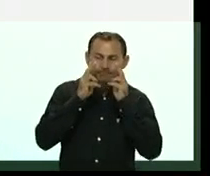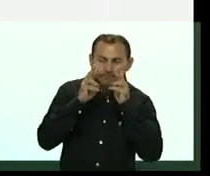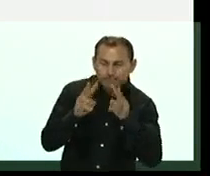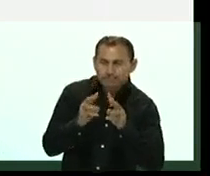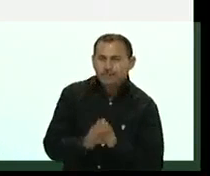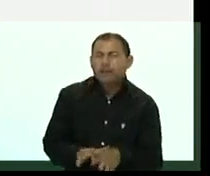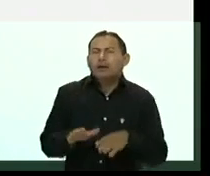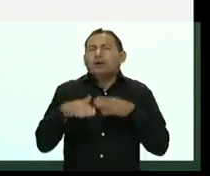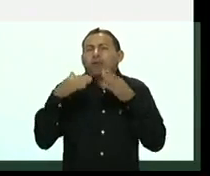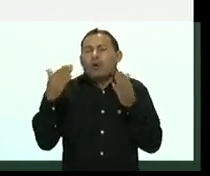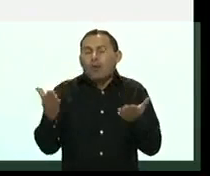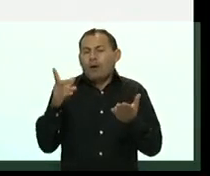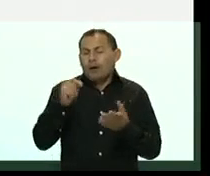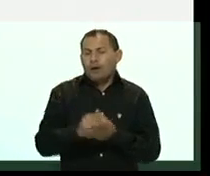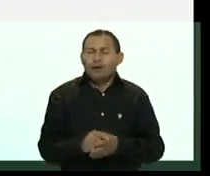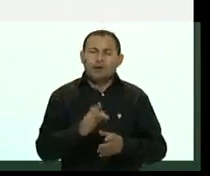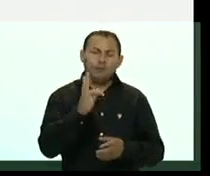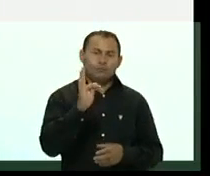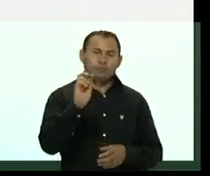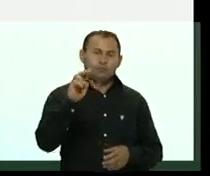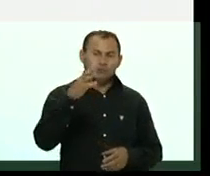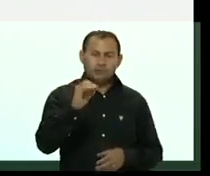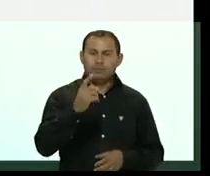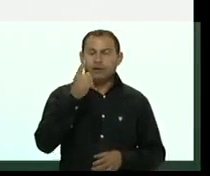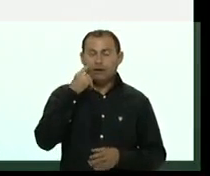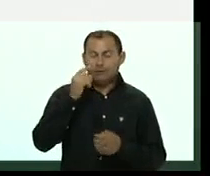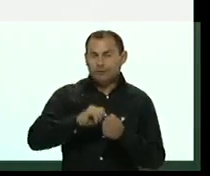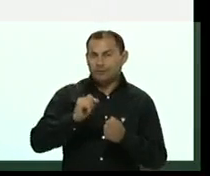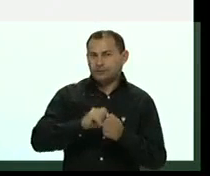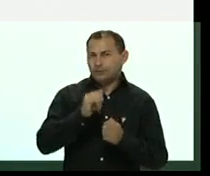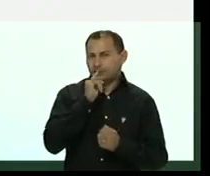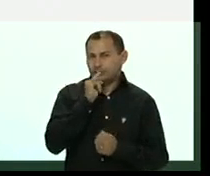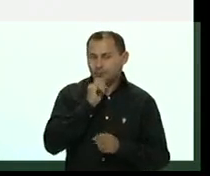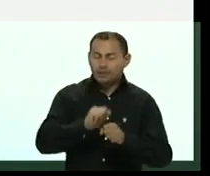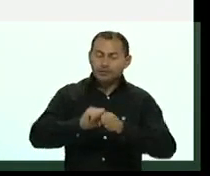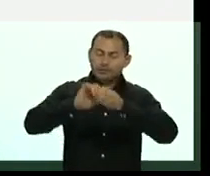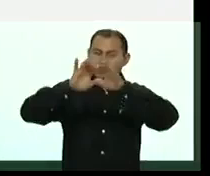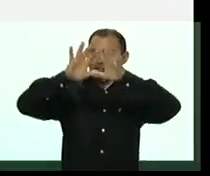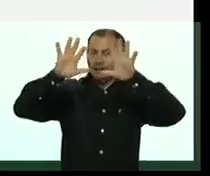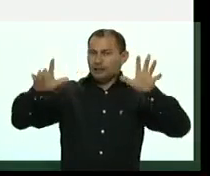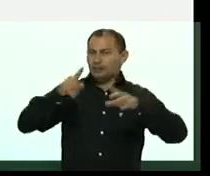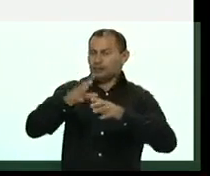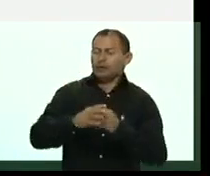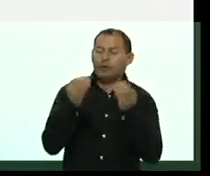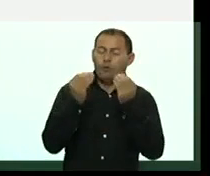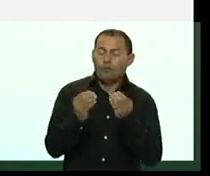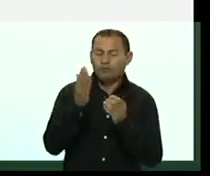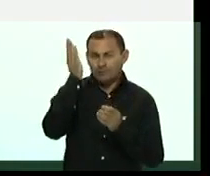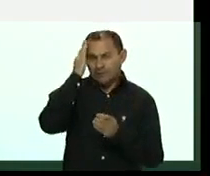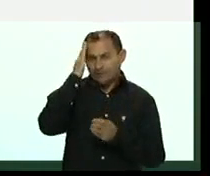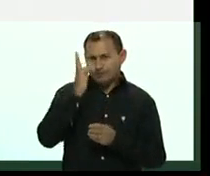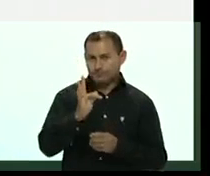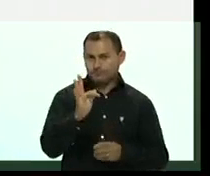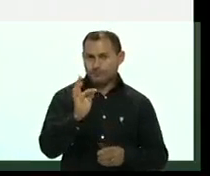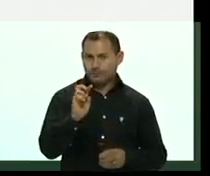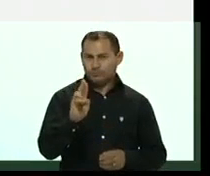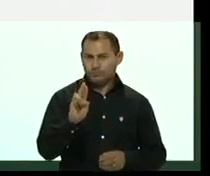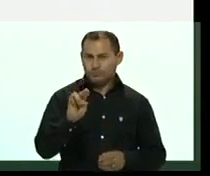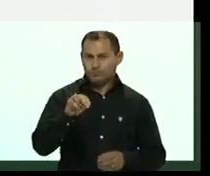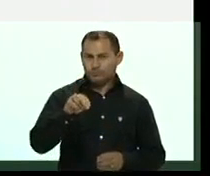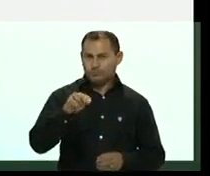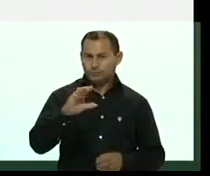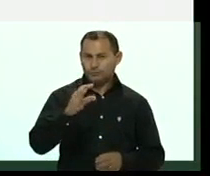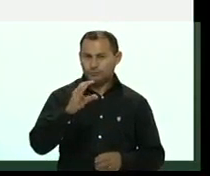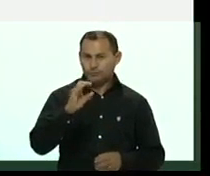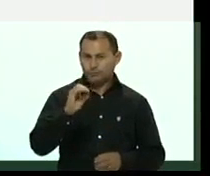identificar quais são essas funções. Vamos fazer um exemplo para que fique mais claro para você como que a gente identifica essas funções. Então, olha